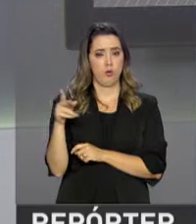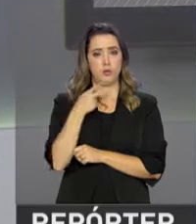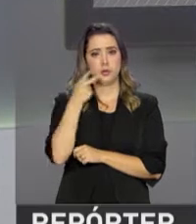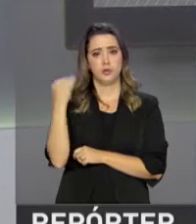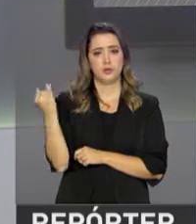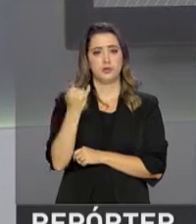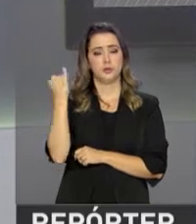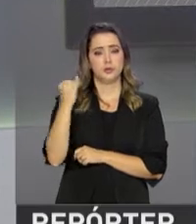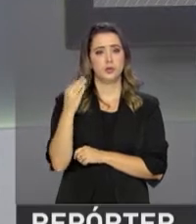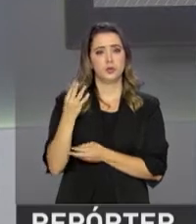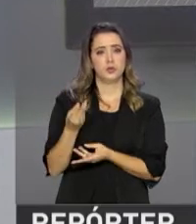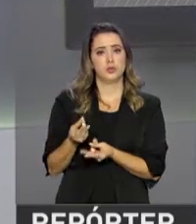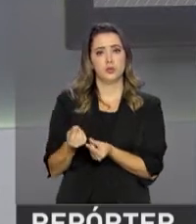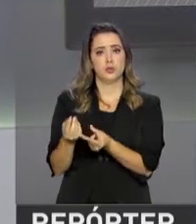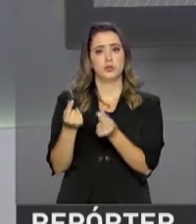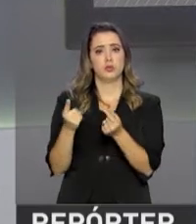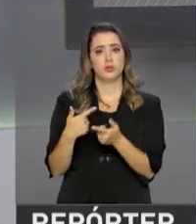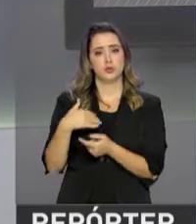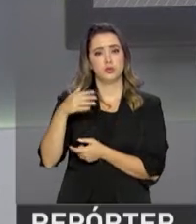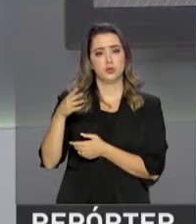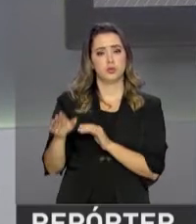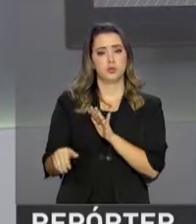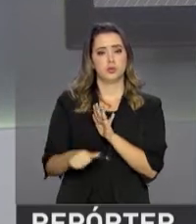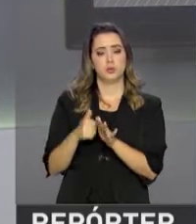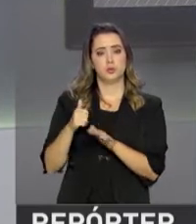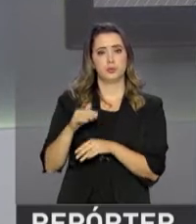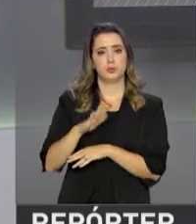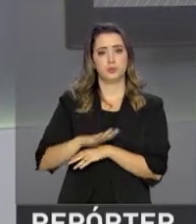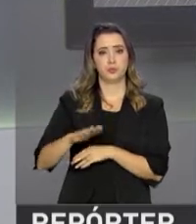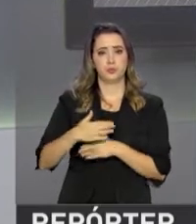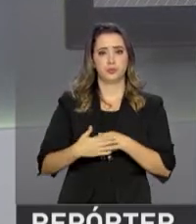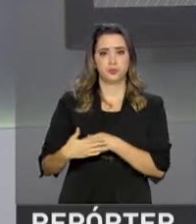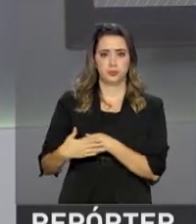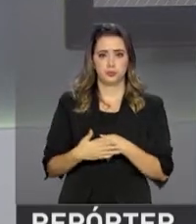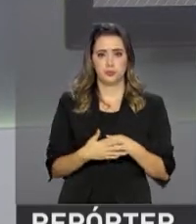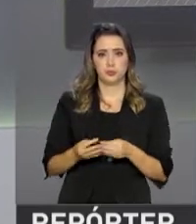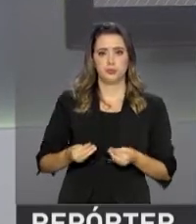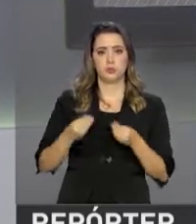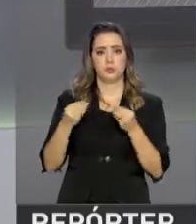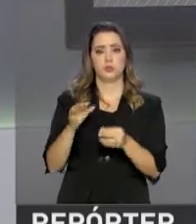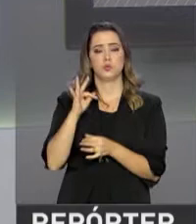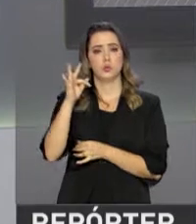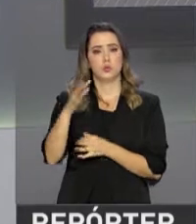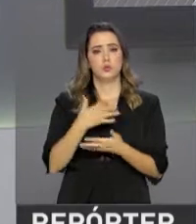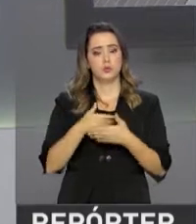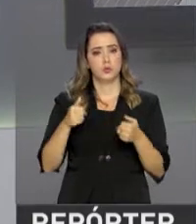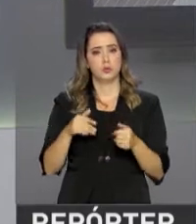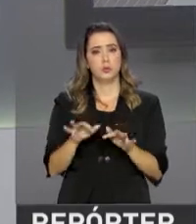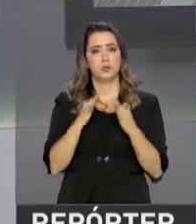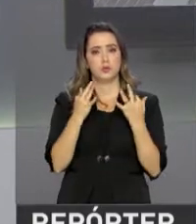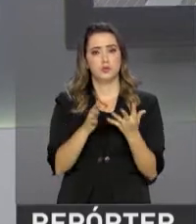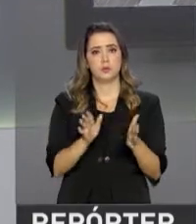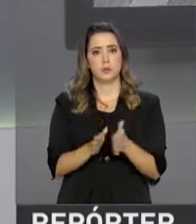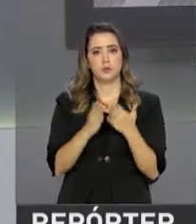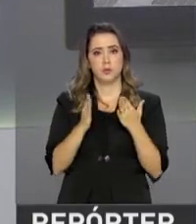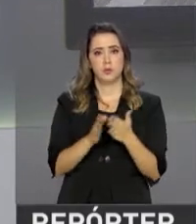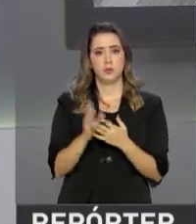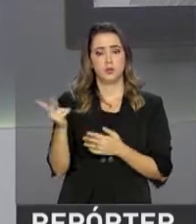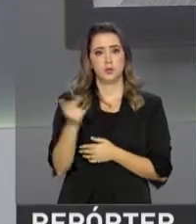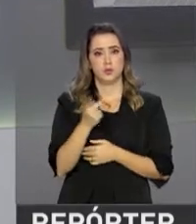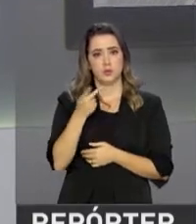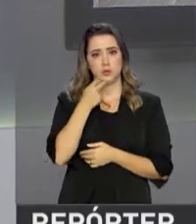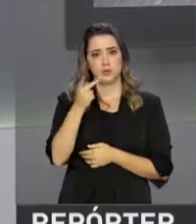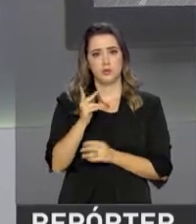infância como forma de combater as desigualdades e garantir um futuro melhor para as famílias mais pobres. Os dois chefes de Estado